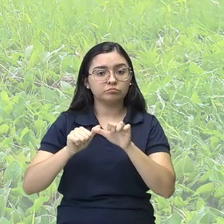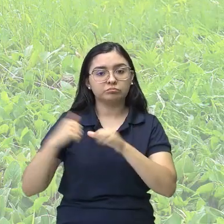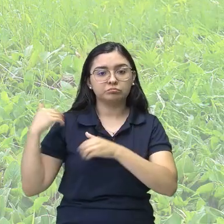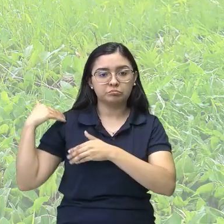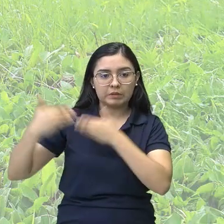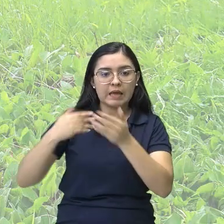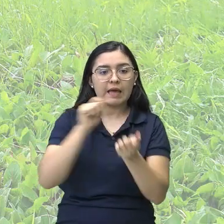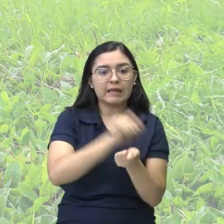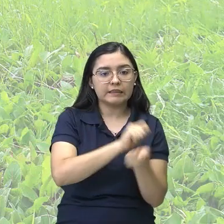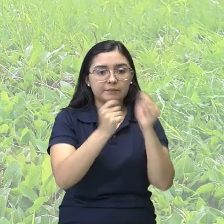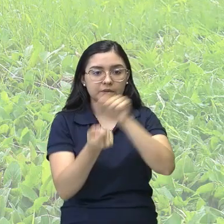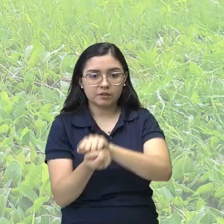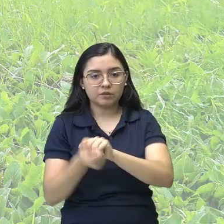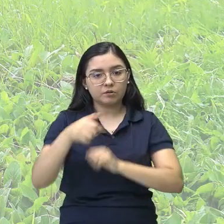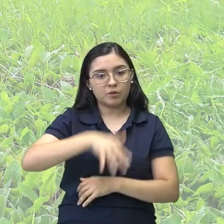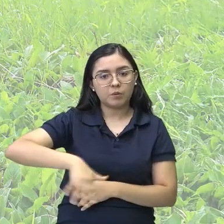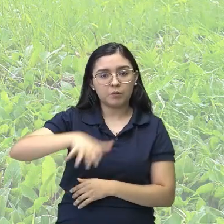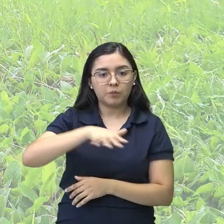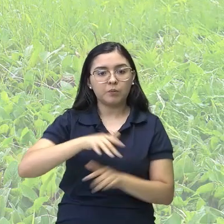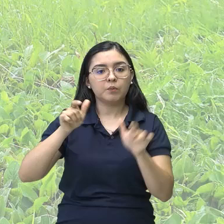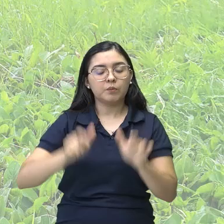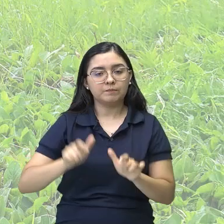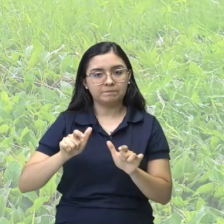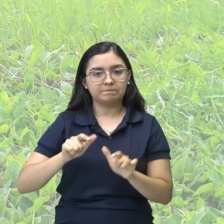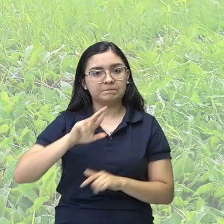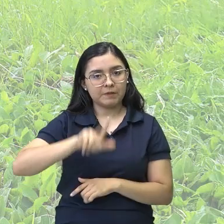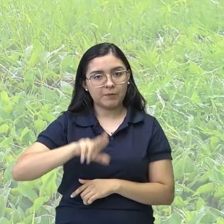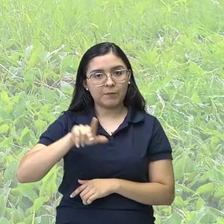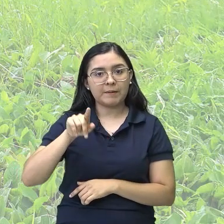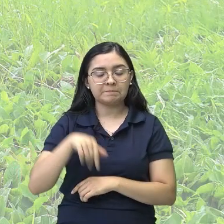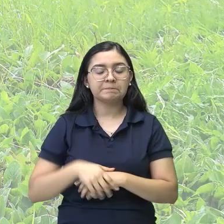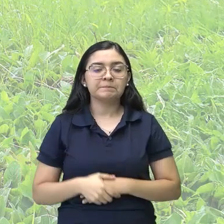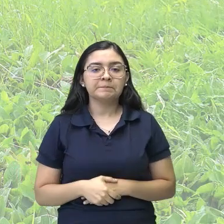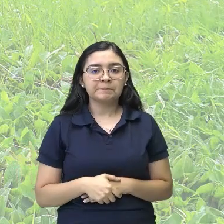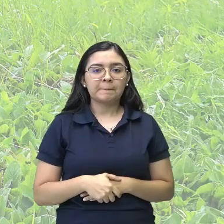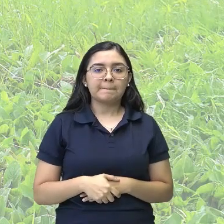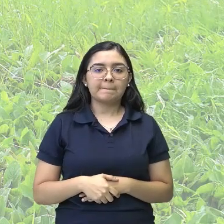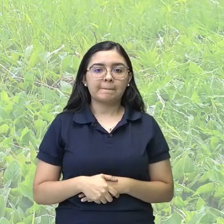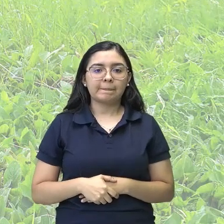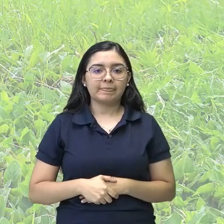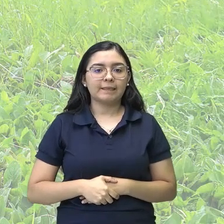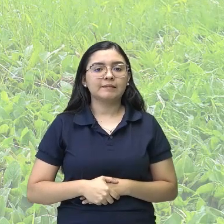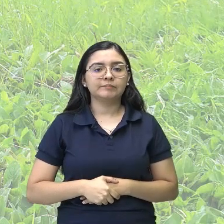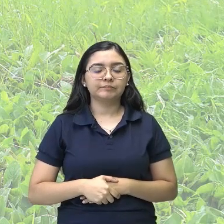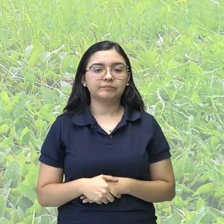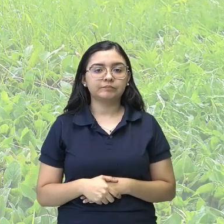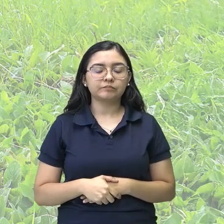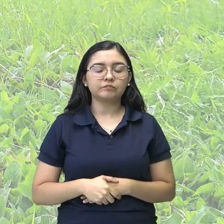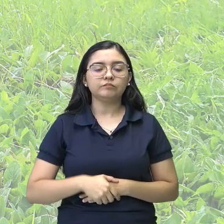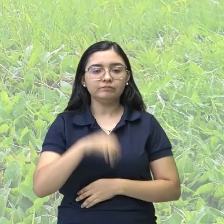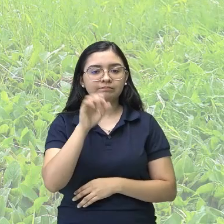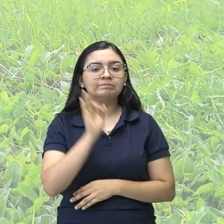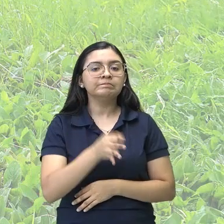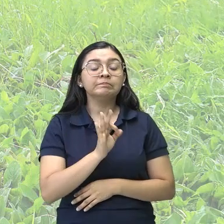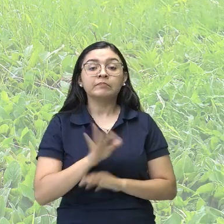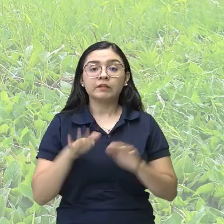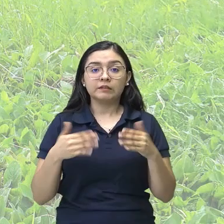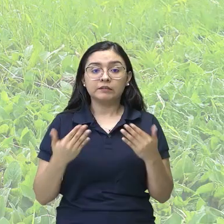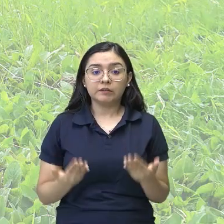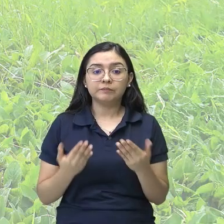tempo, adaptando-se a ambientes. Não é mesmo, Darwin? É isso aí.